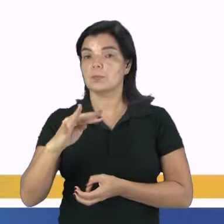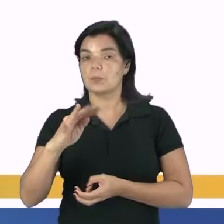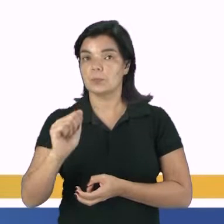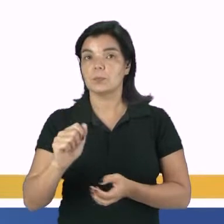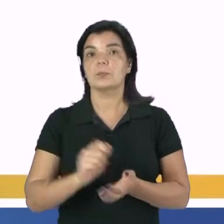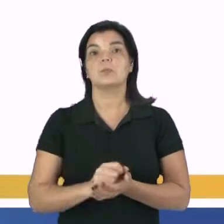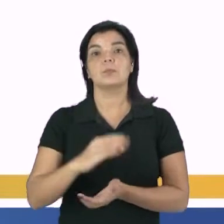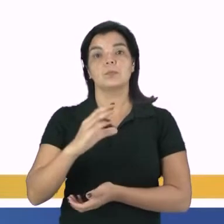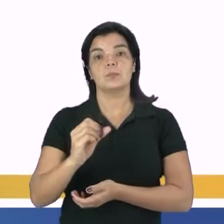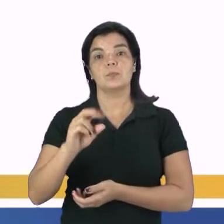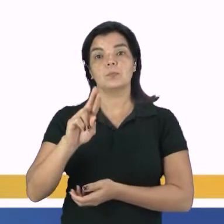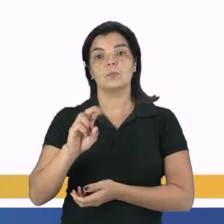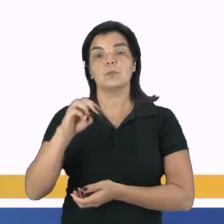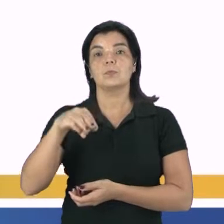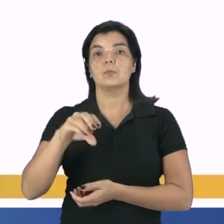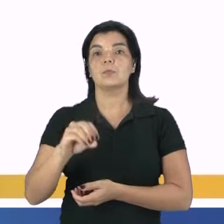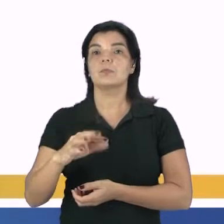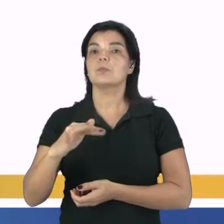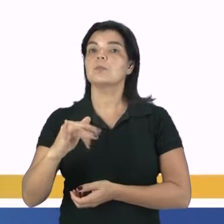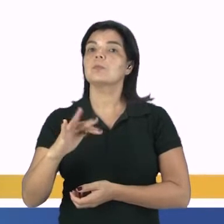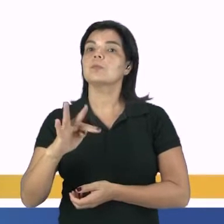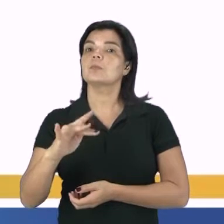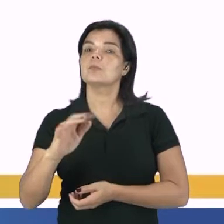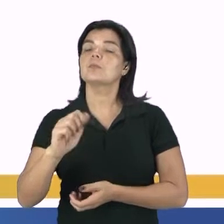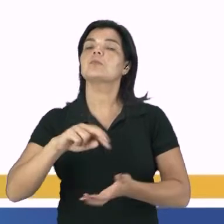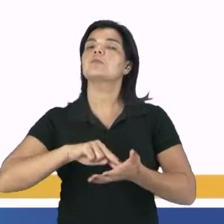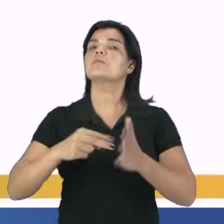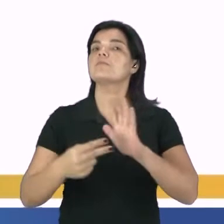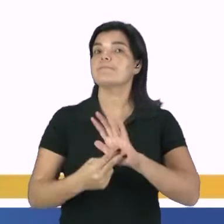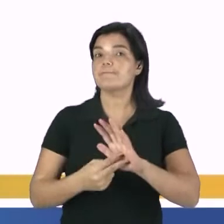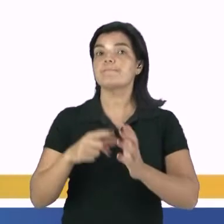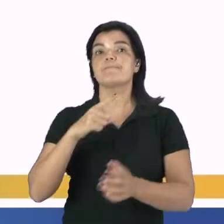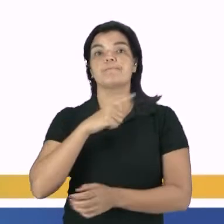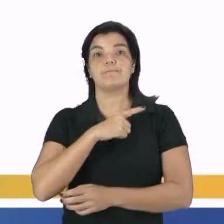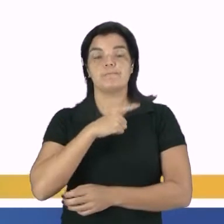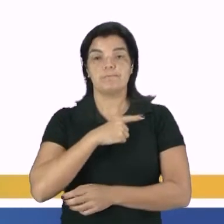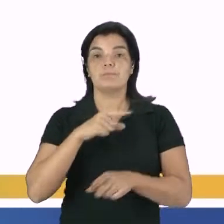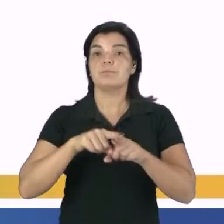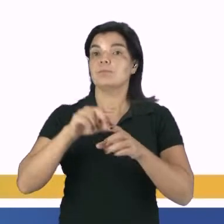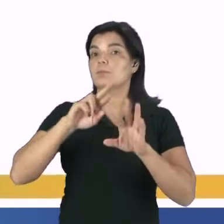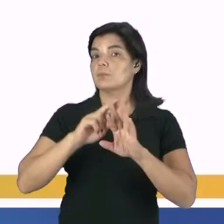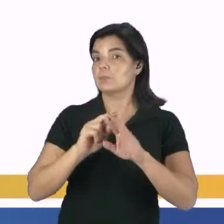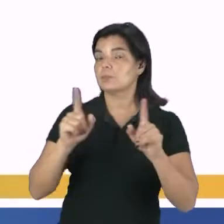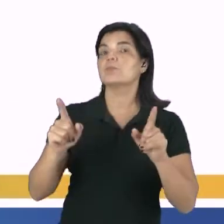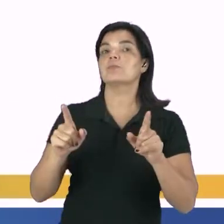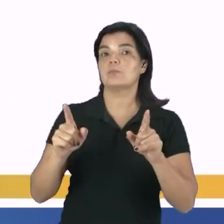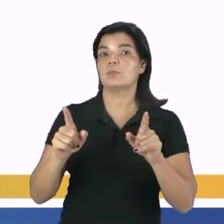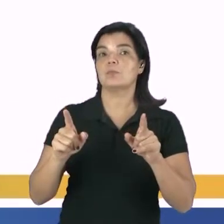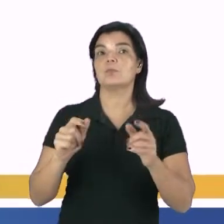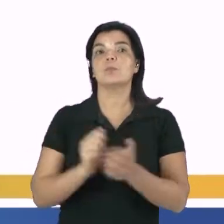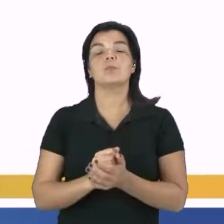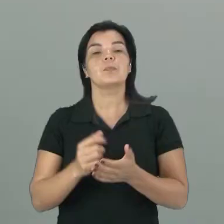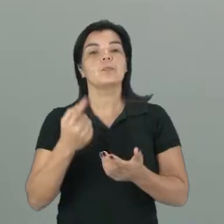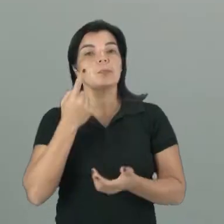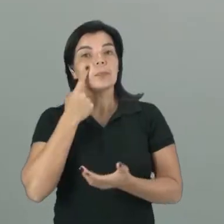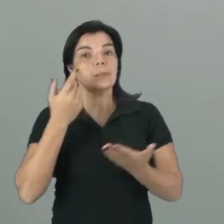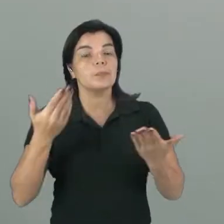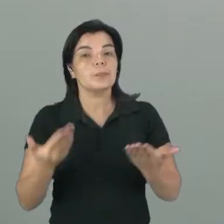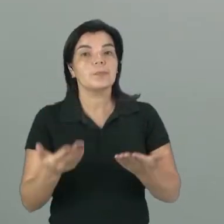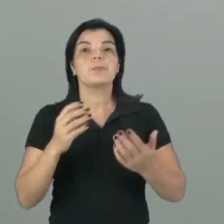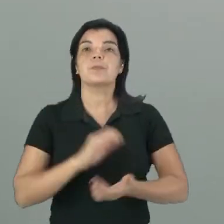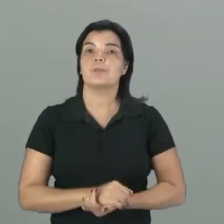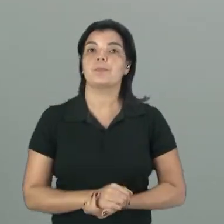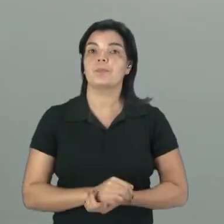e cormófitas. Esse cormófito significa que possuem órgãos diferenciados. Agora, nós vamos